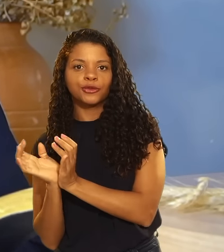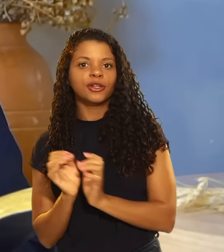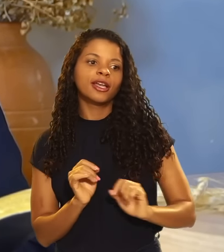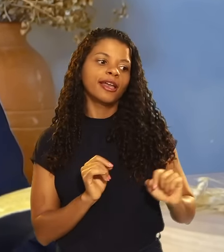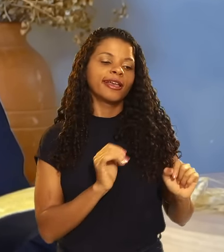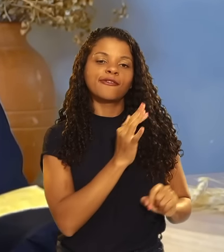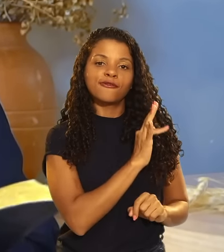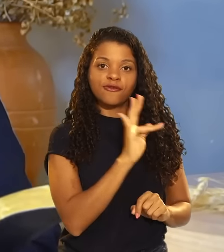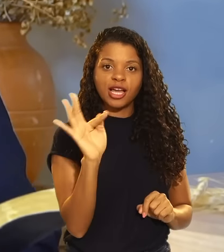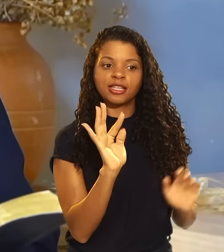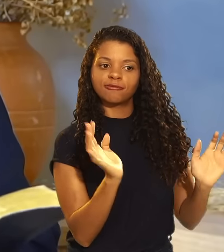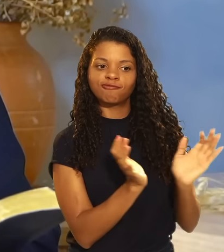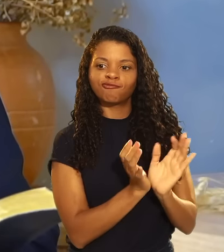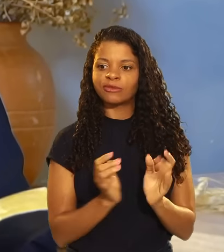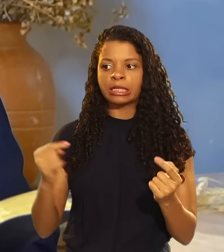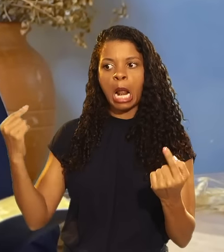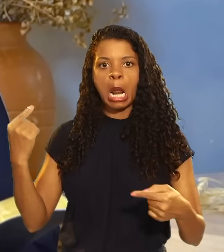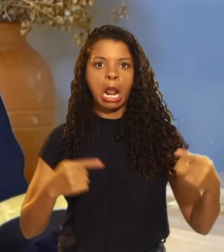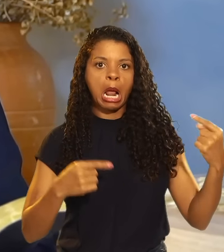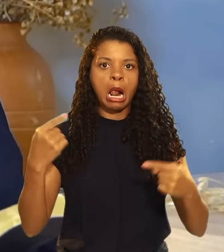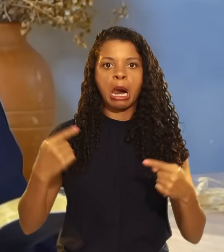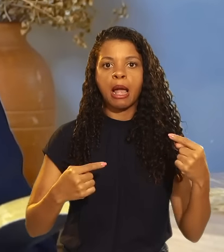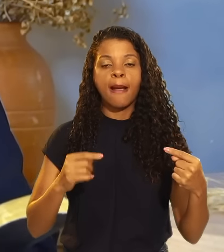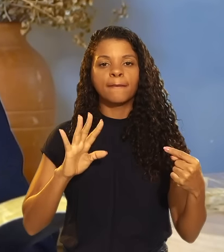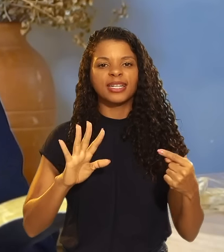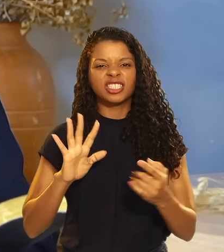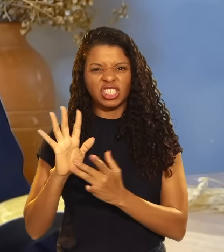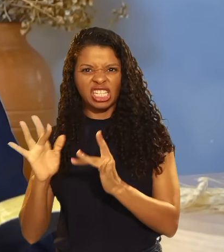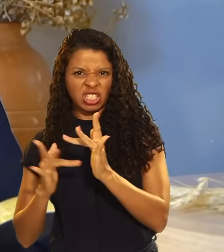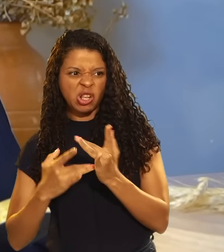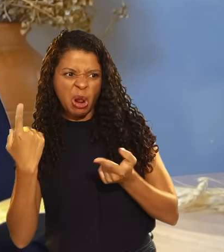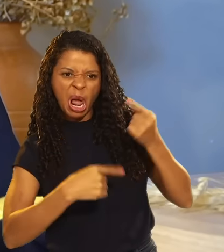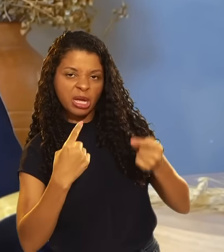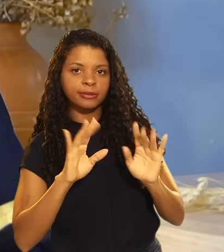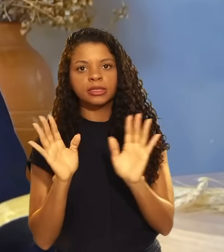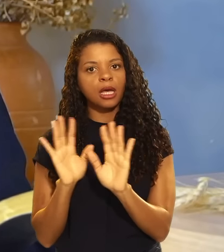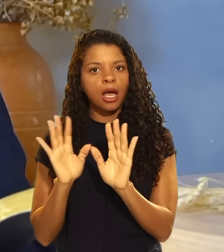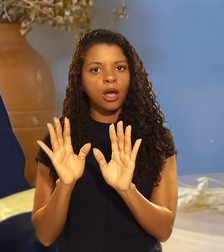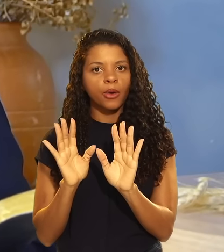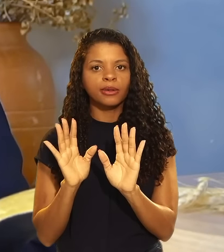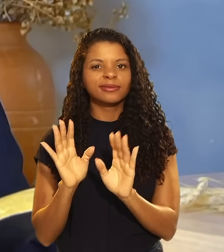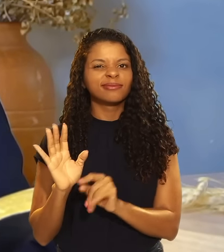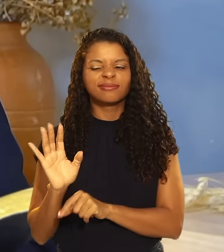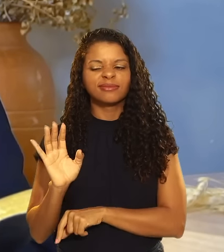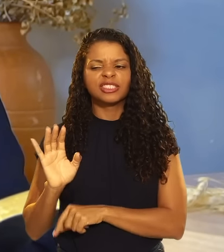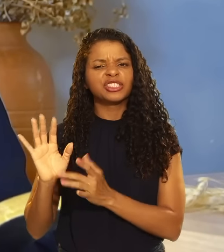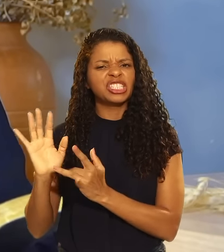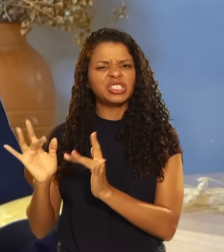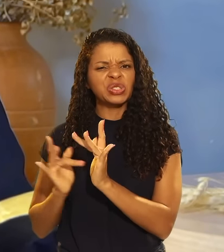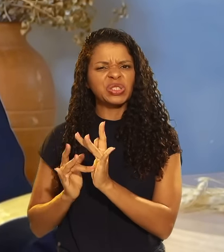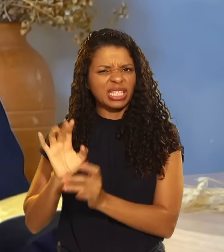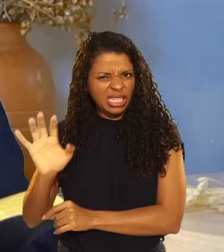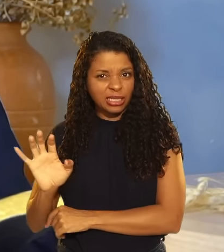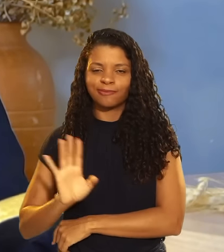era iniciada, não vinha da parte de Cristo, porque não é o perfil do nosso Salvador.